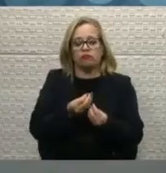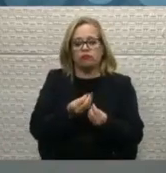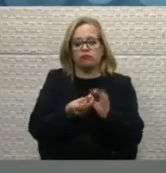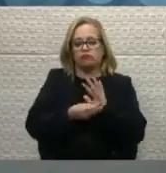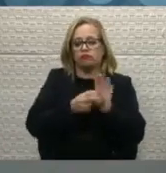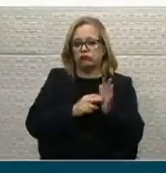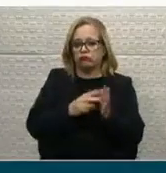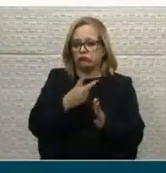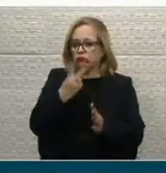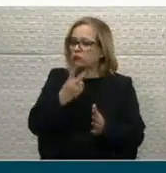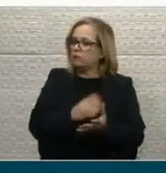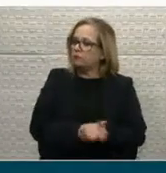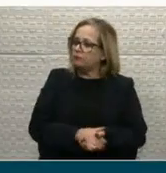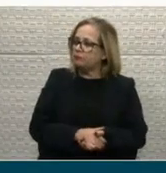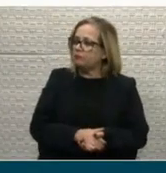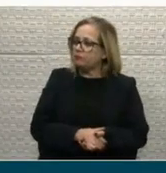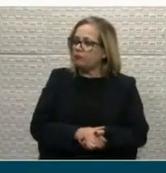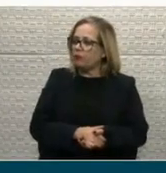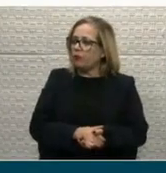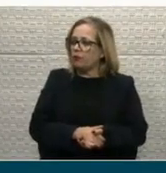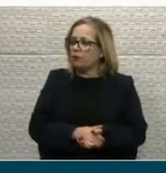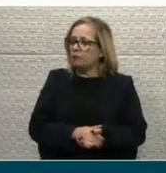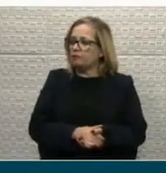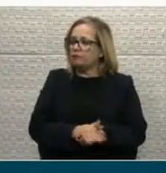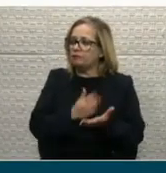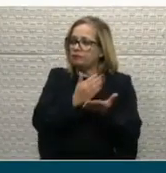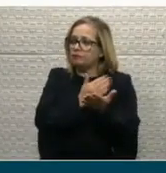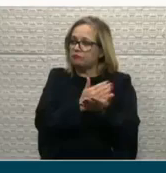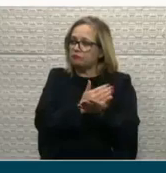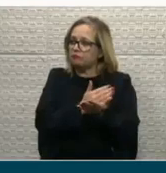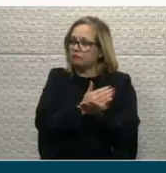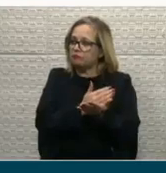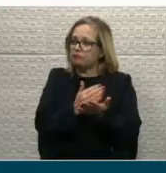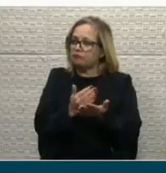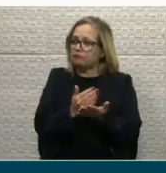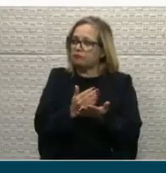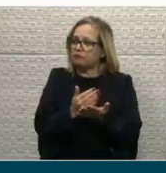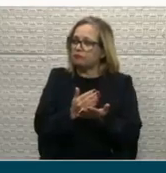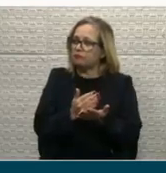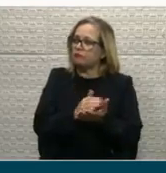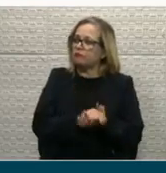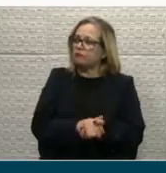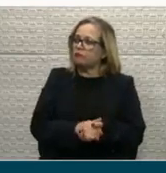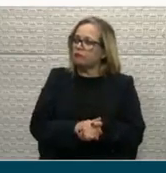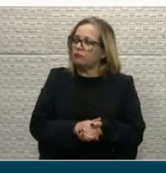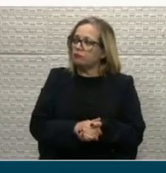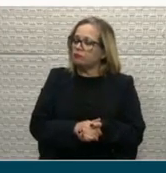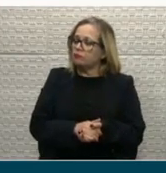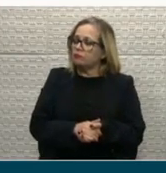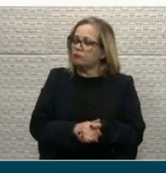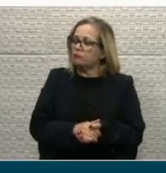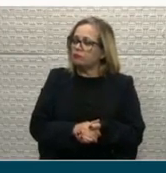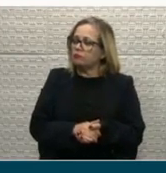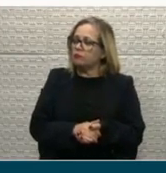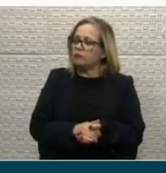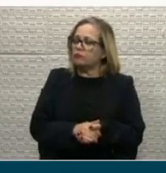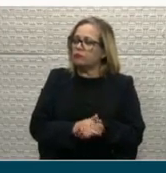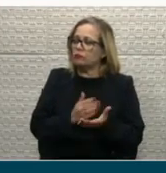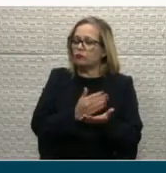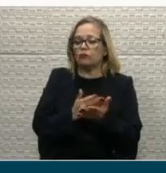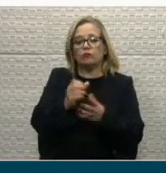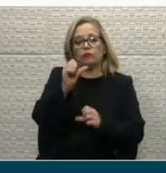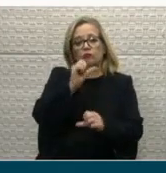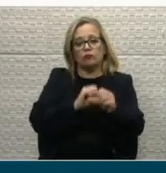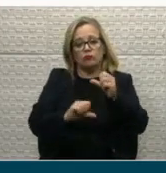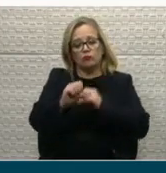dois elementos. E nós vamos partir de um operador linear, ou seja, uma transformação